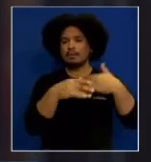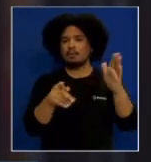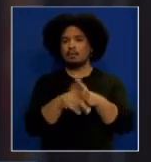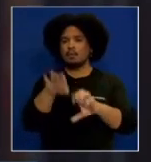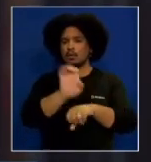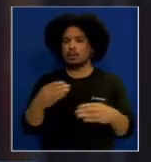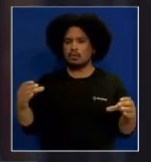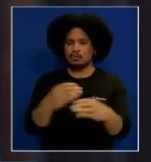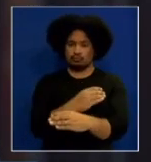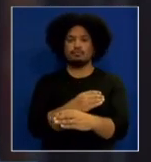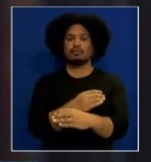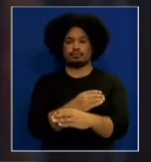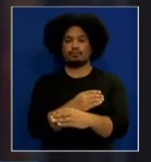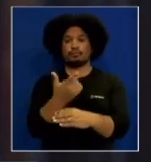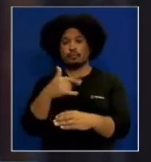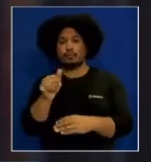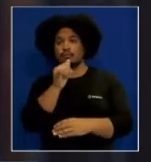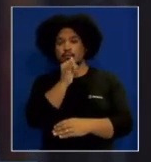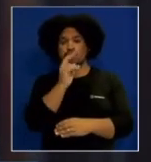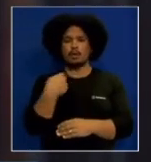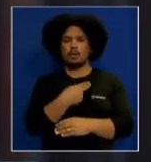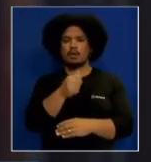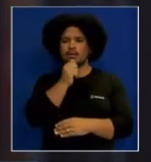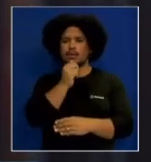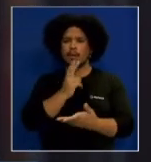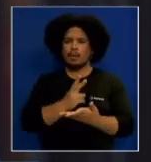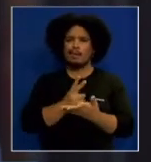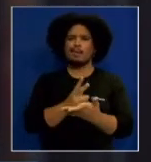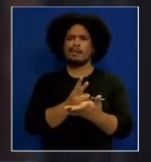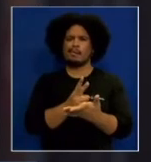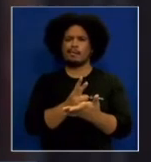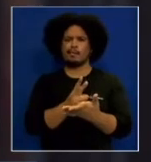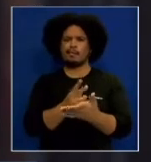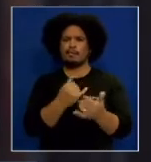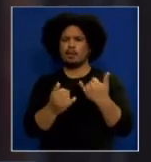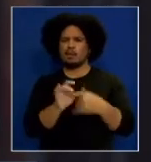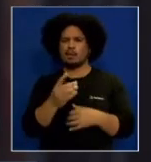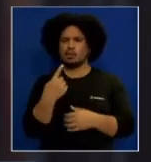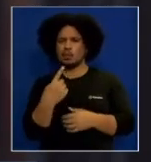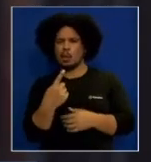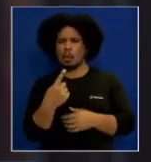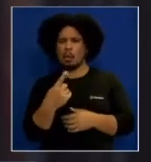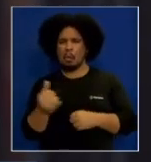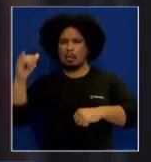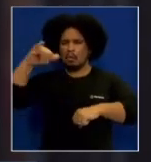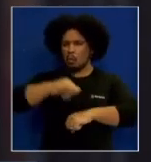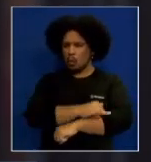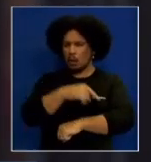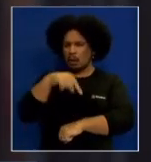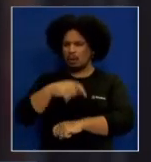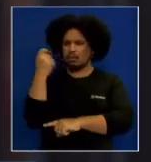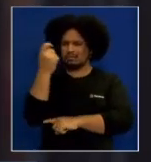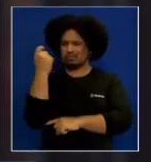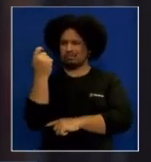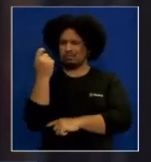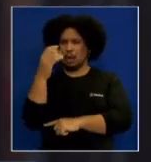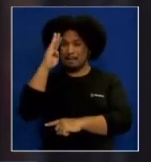como um todo outro exemplo nós vamos seguir basicamente com apenas um grande aeroporto no Rio Grande do